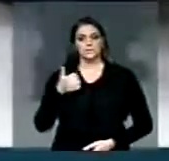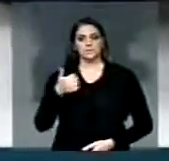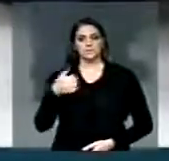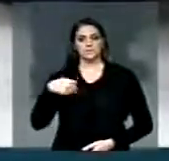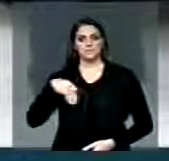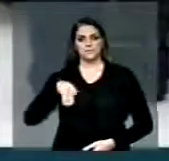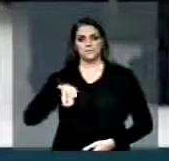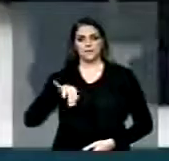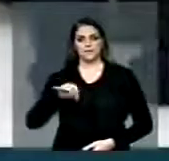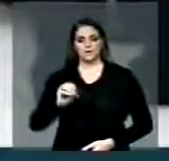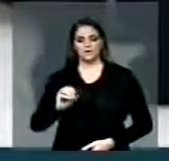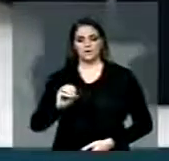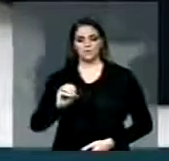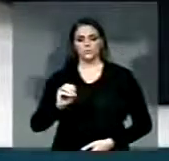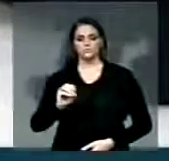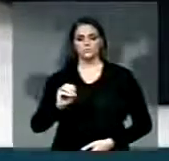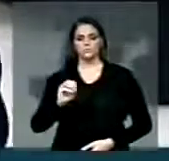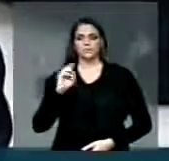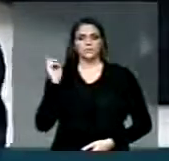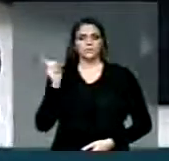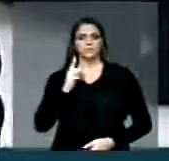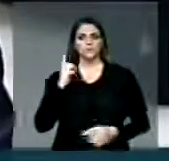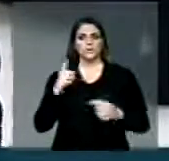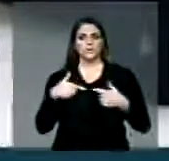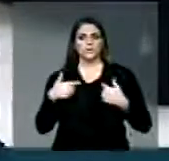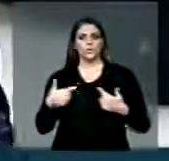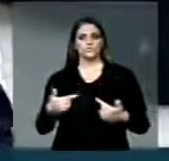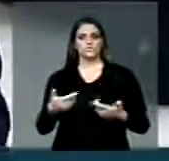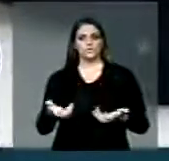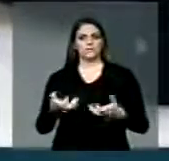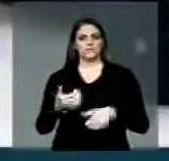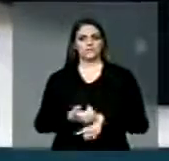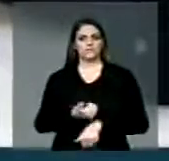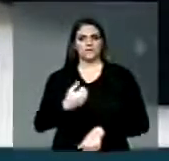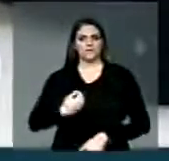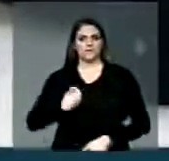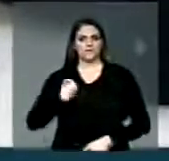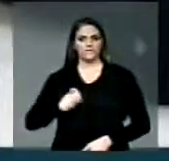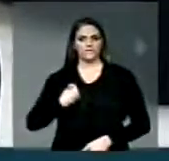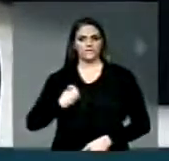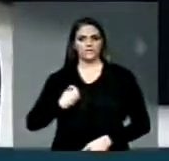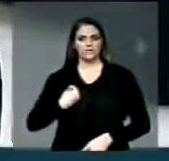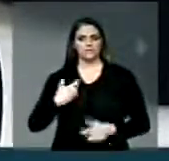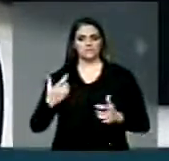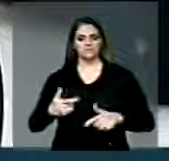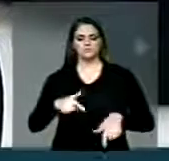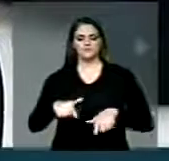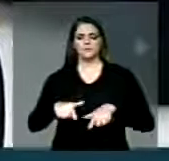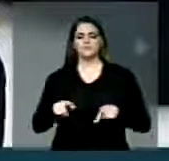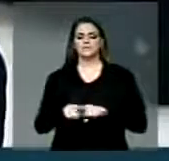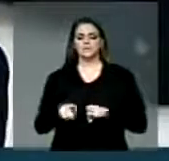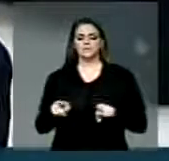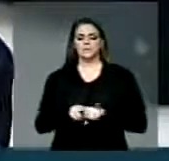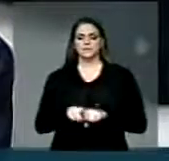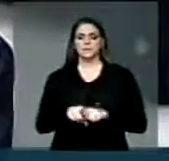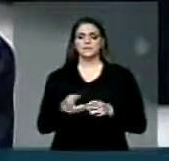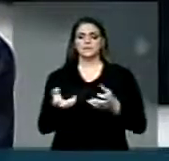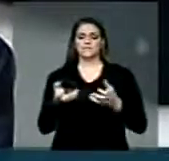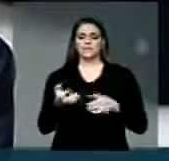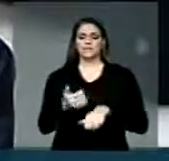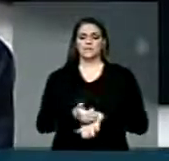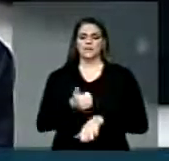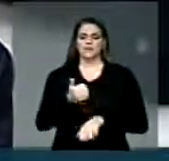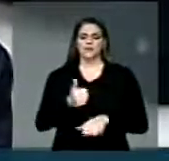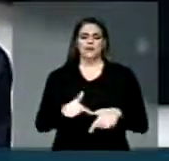lutam para melhorar as condições de vida, de trabalho, lutam também contra a precarização do trabalho e o projeto de